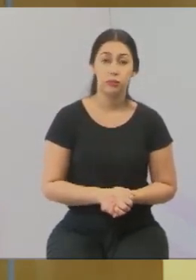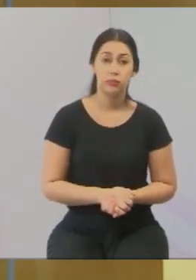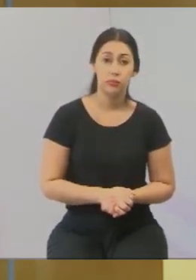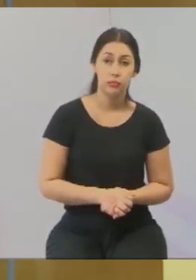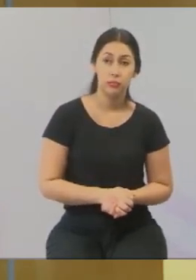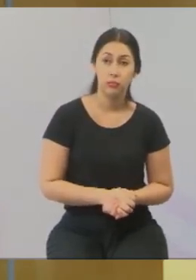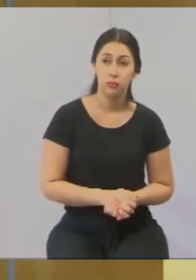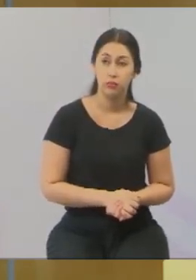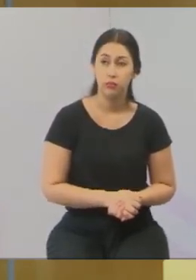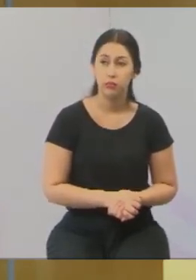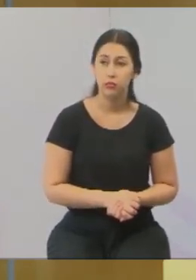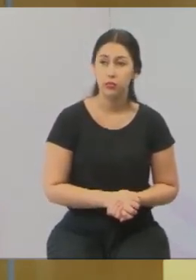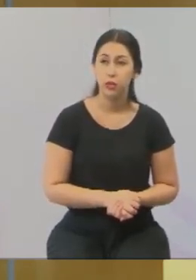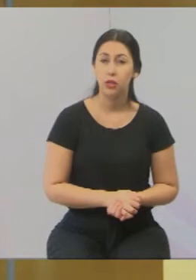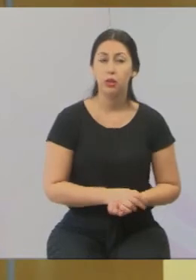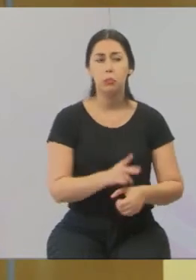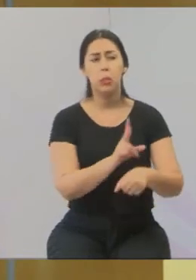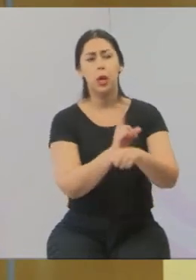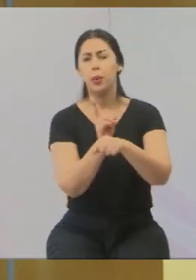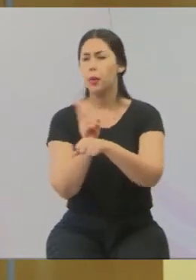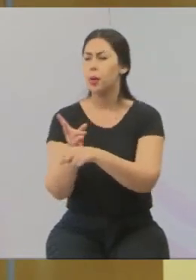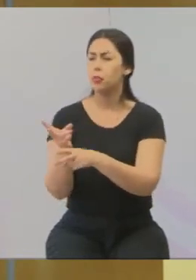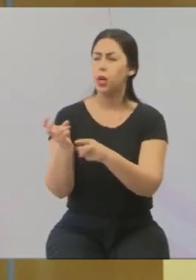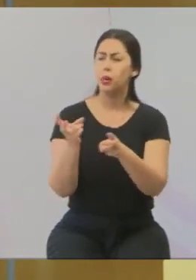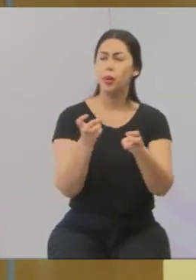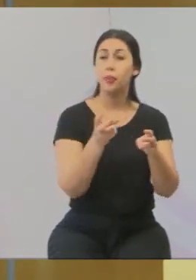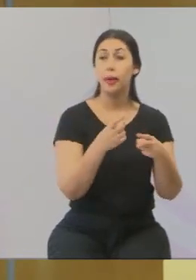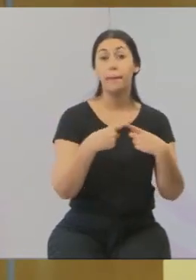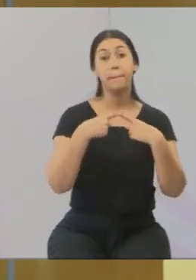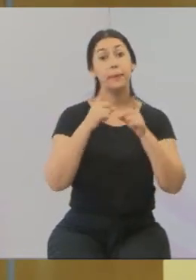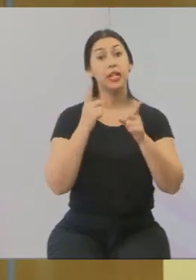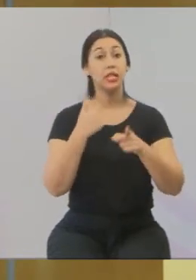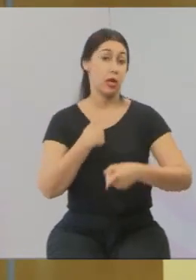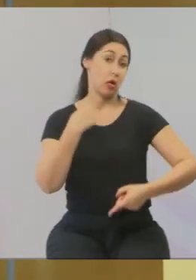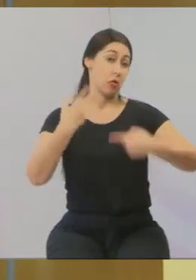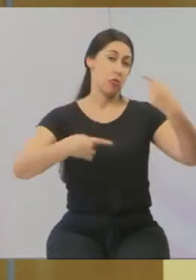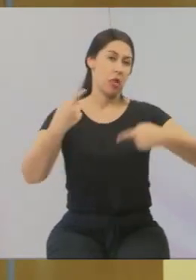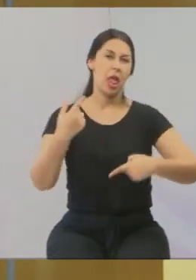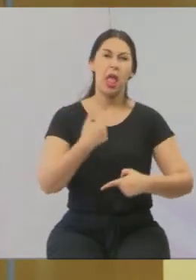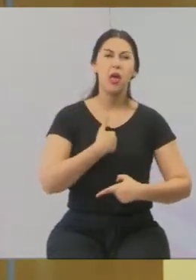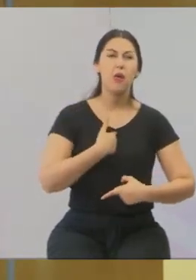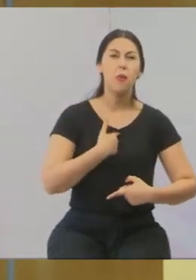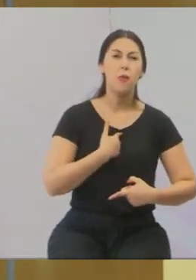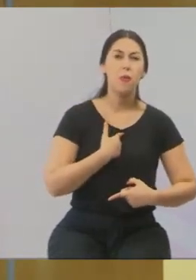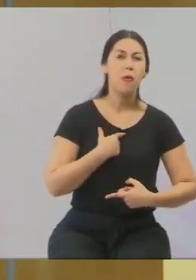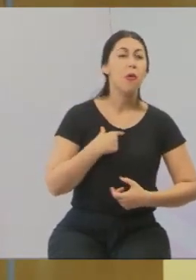assessoria, eles fazem uma avaliação técnica, politicamente eu posso derrubar um prefeito.